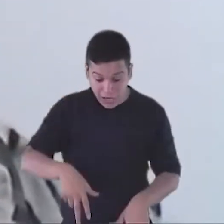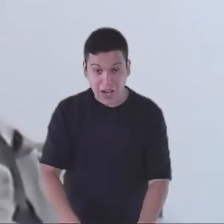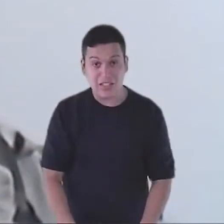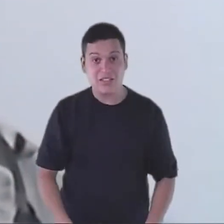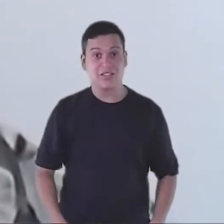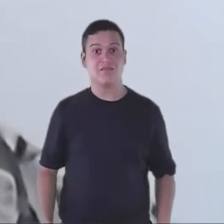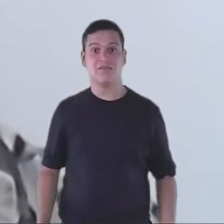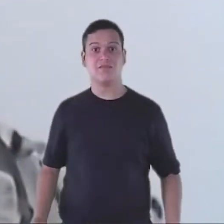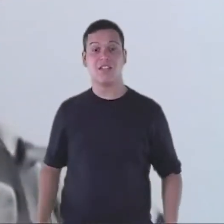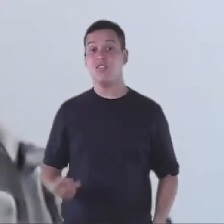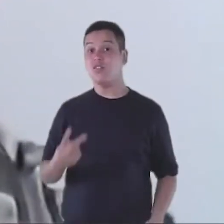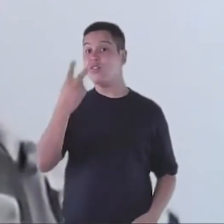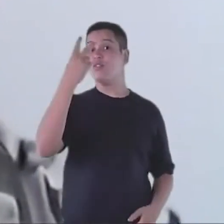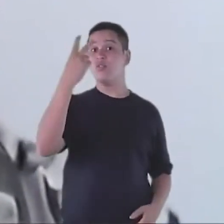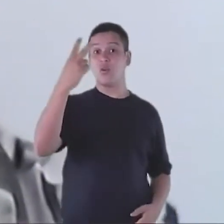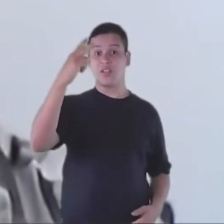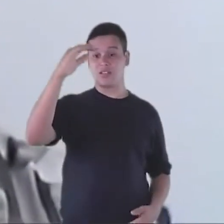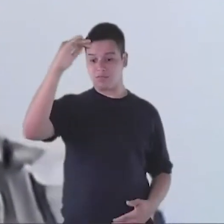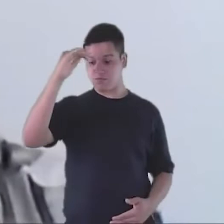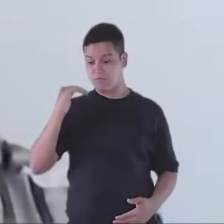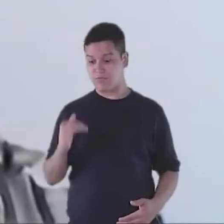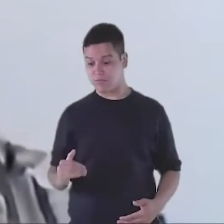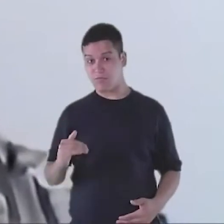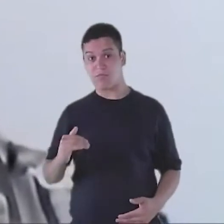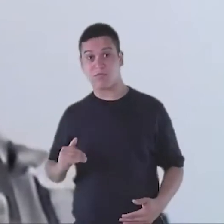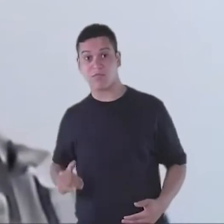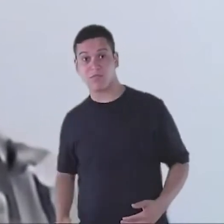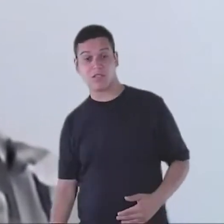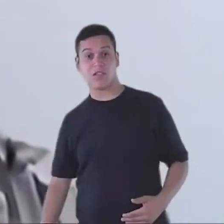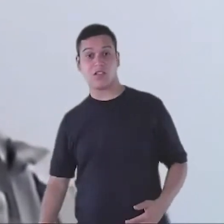Era 2 andares, né? Do refeitório.